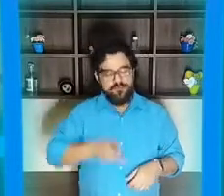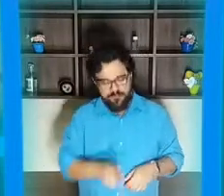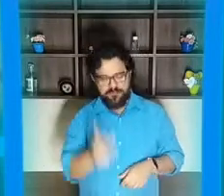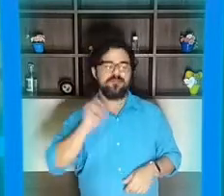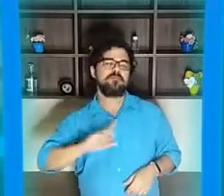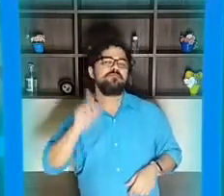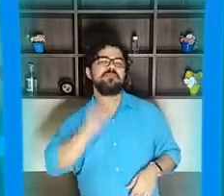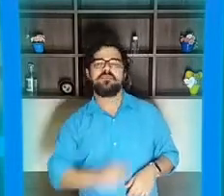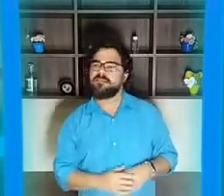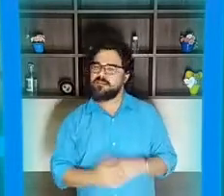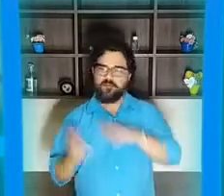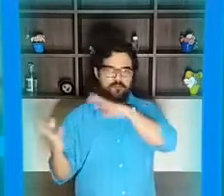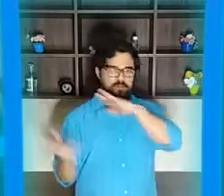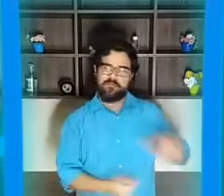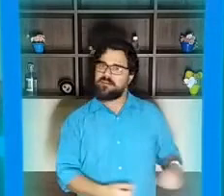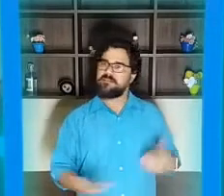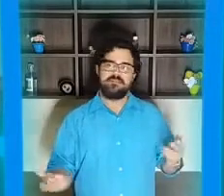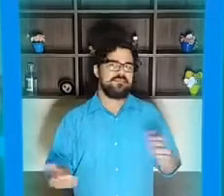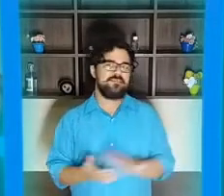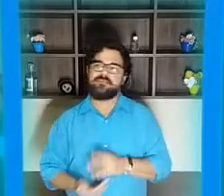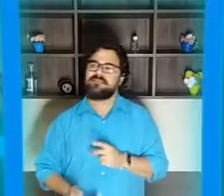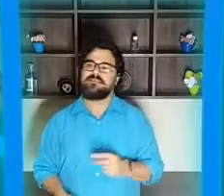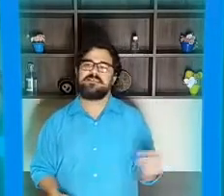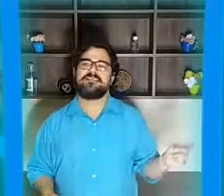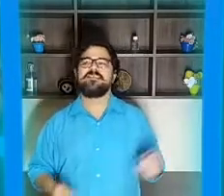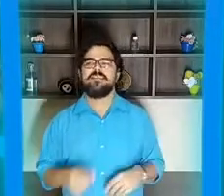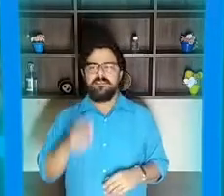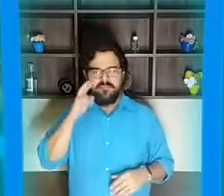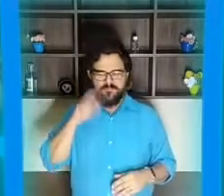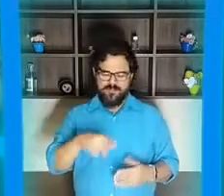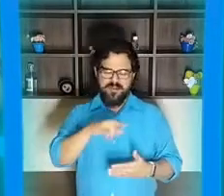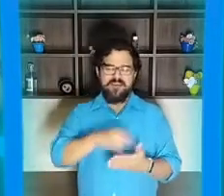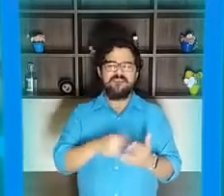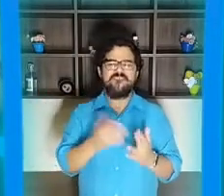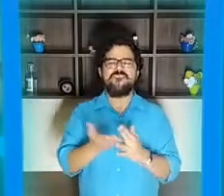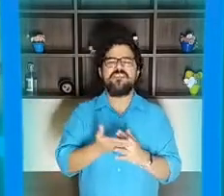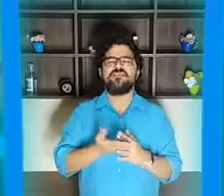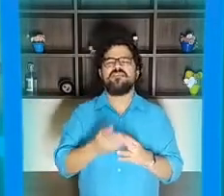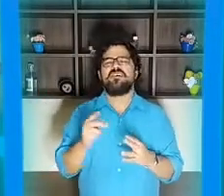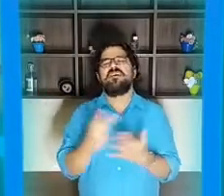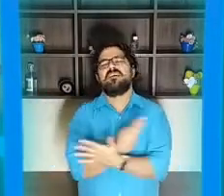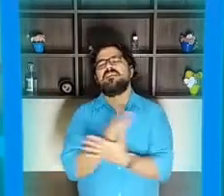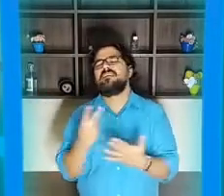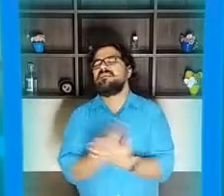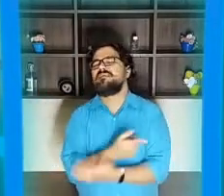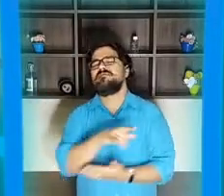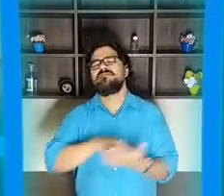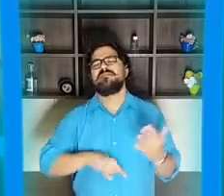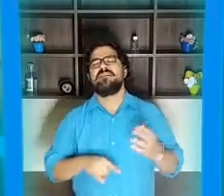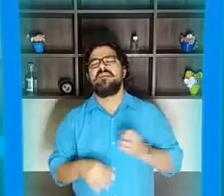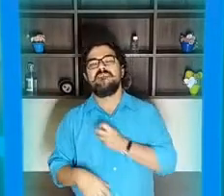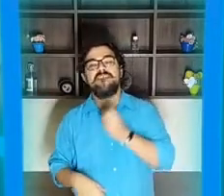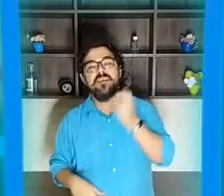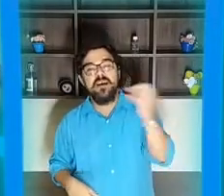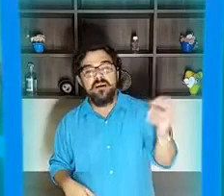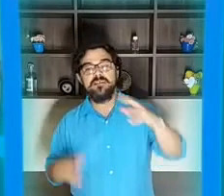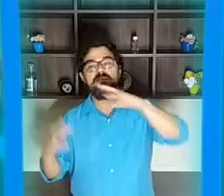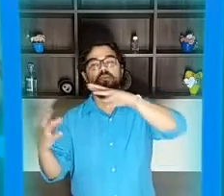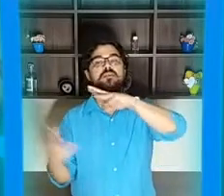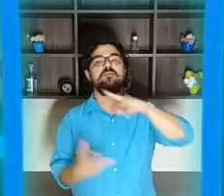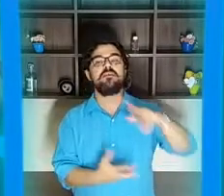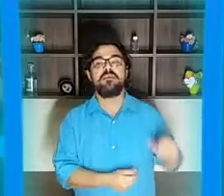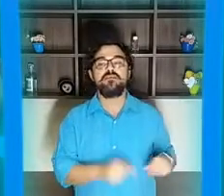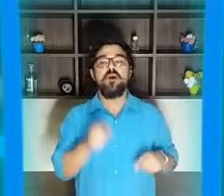aqui, presta atenção. Você leu a ficha dele errado, porque aqui tá dizendo. Viajante do Universo é o nome de um